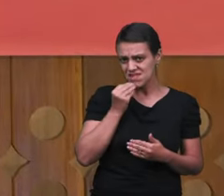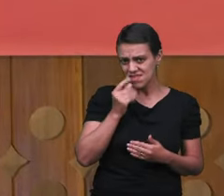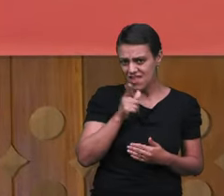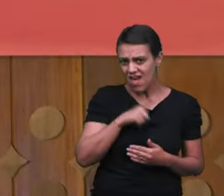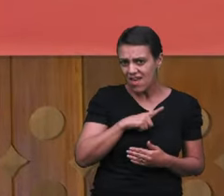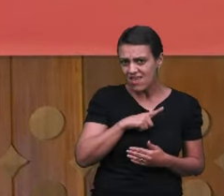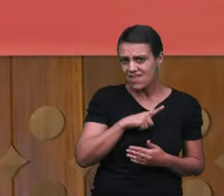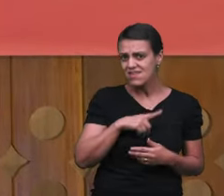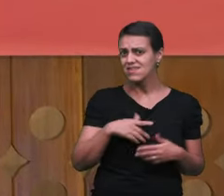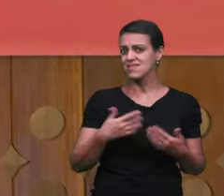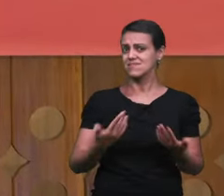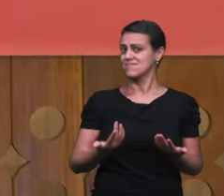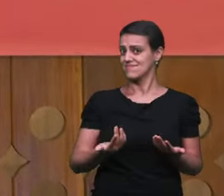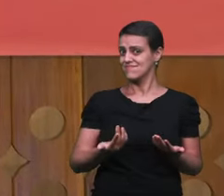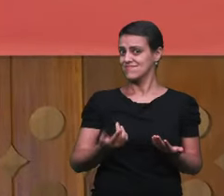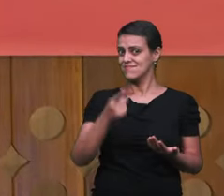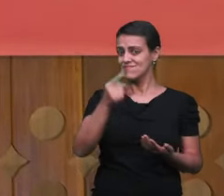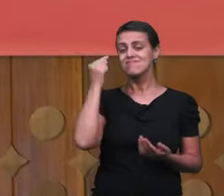Chamei-o,